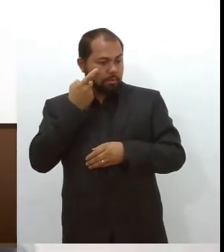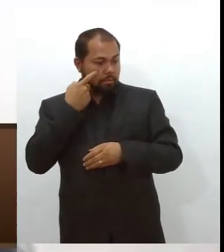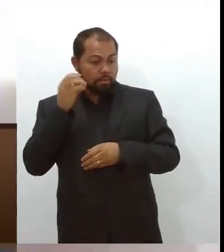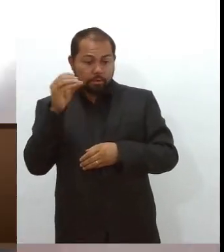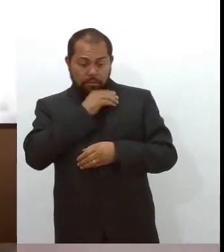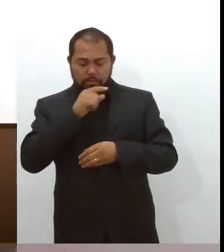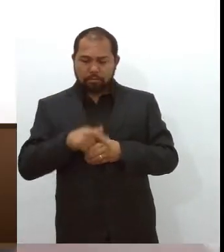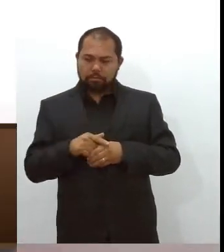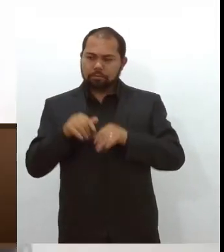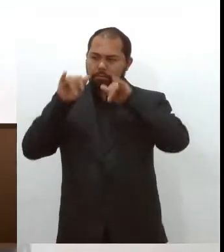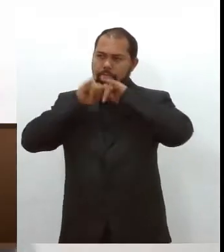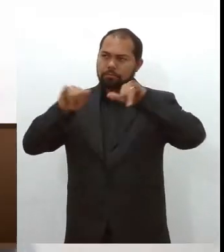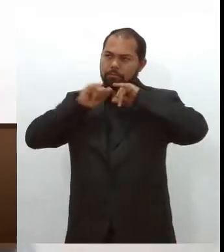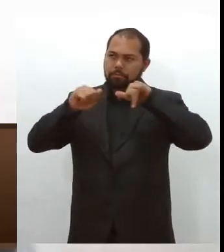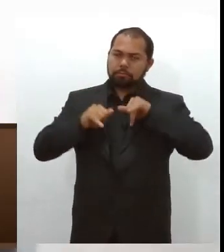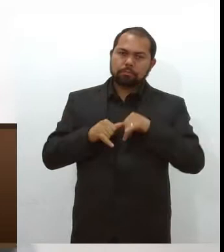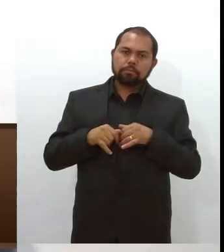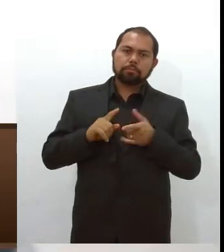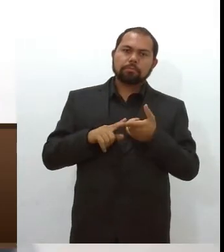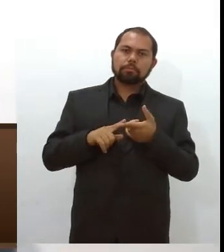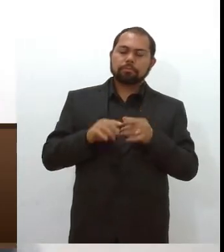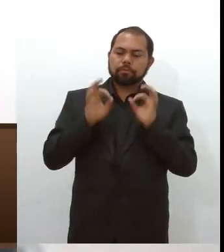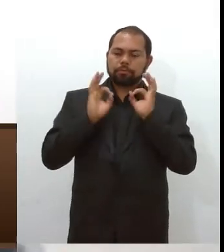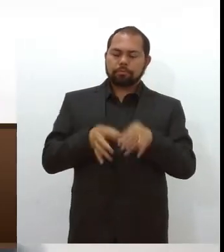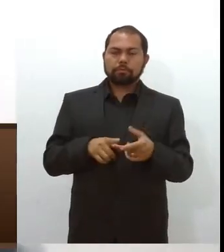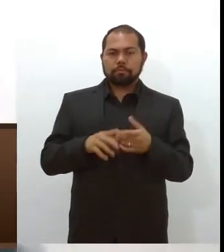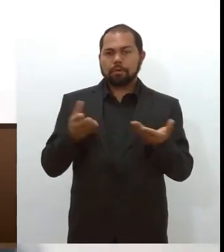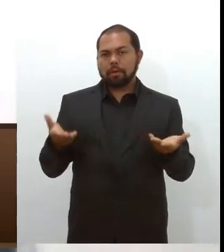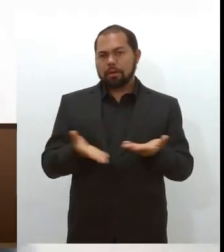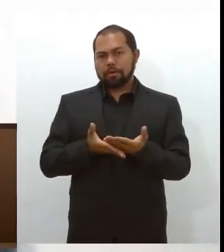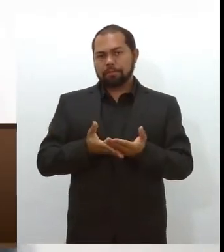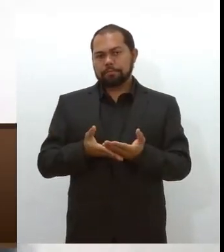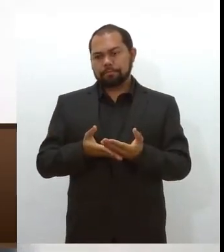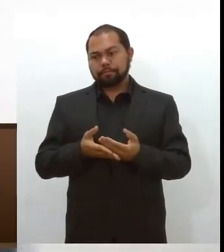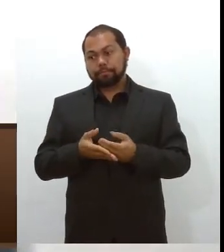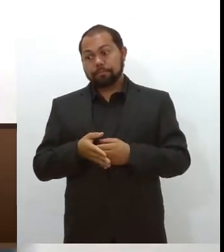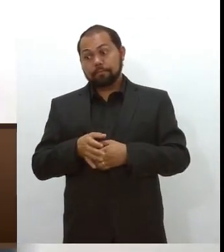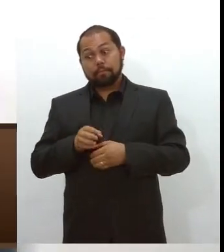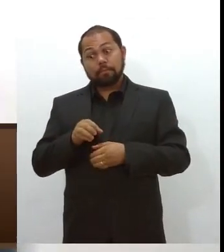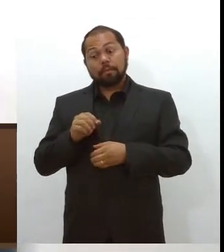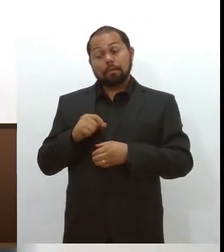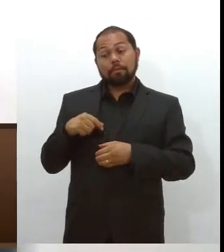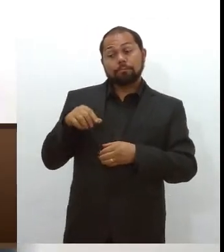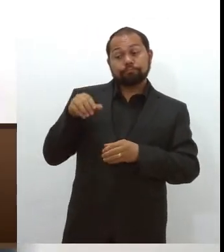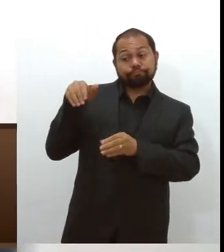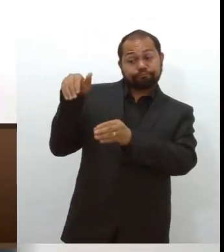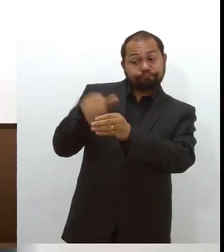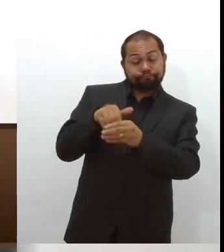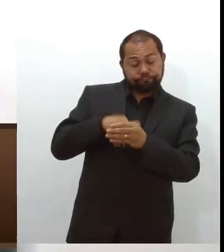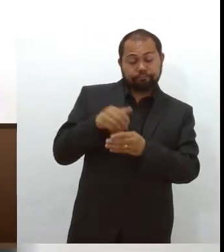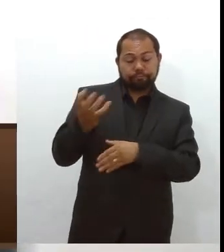informações corretas. Agora, caso o eleitor queira fazer alguma denúncia,